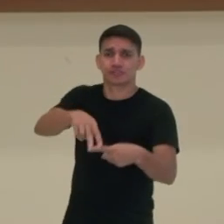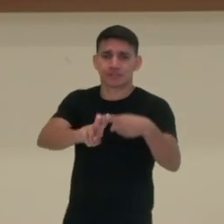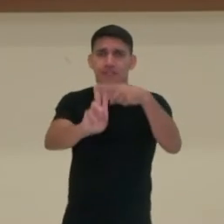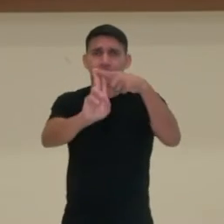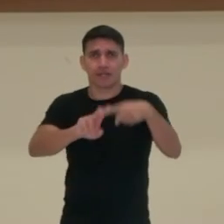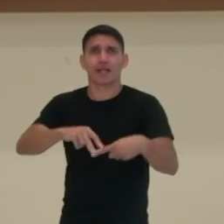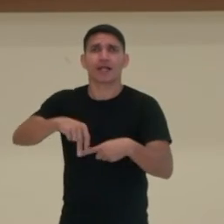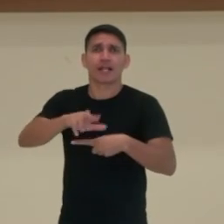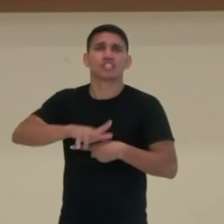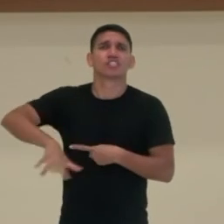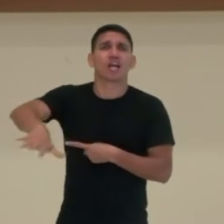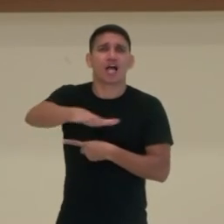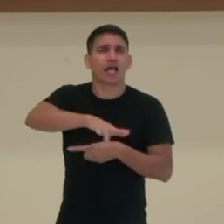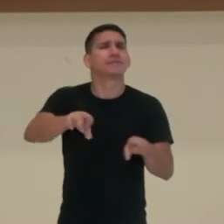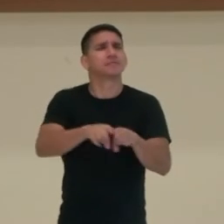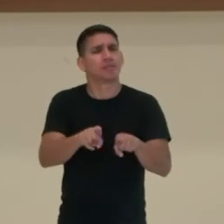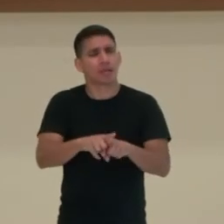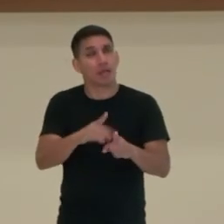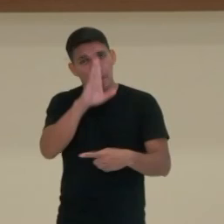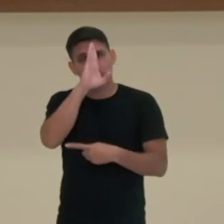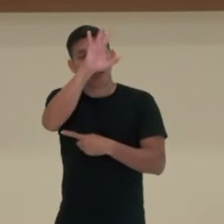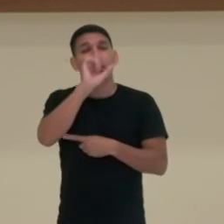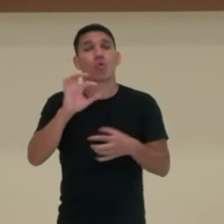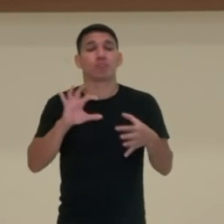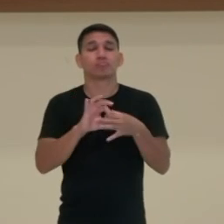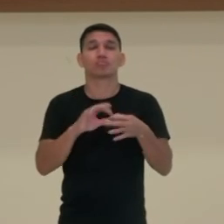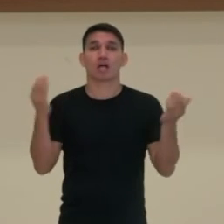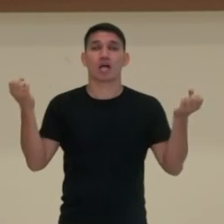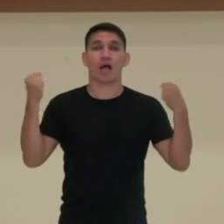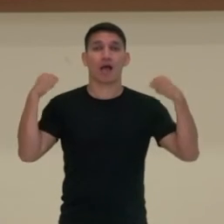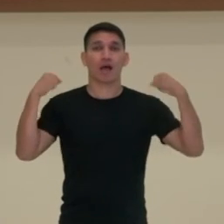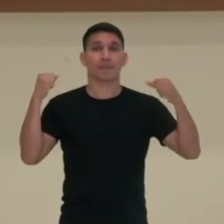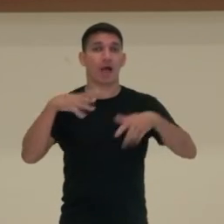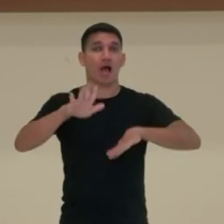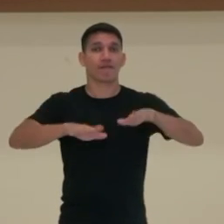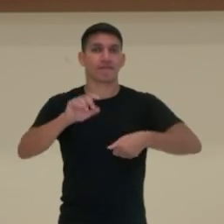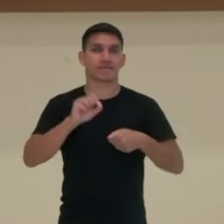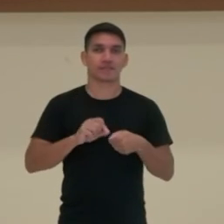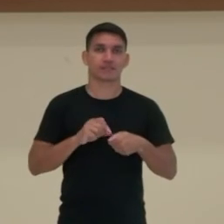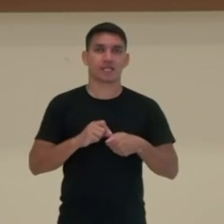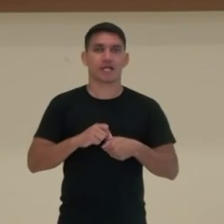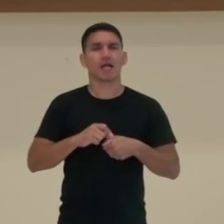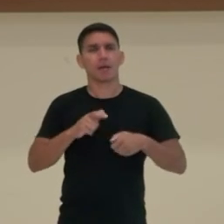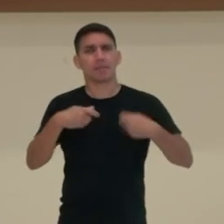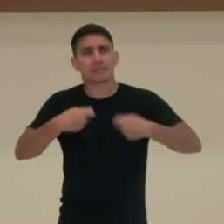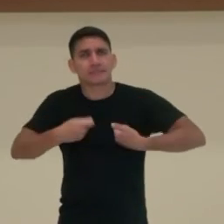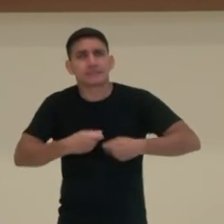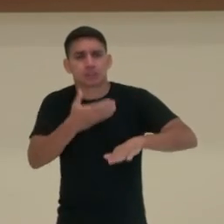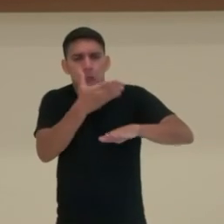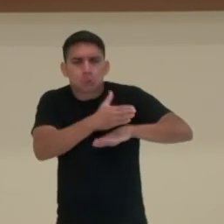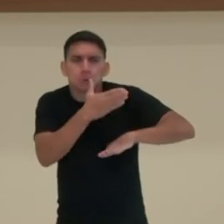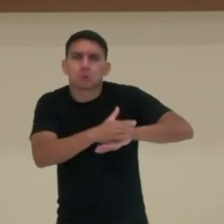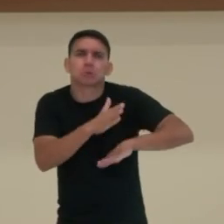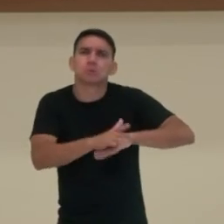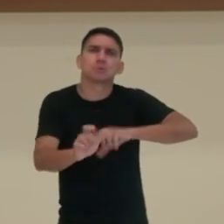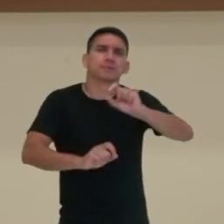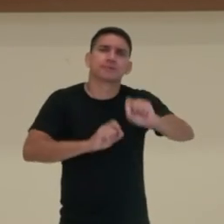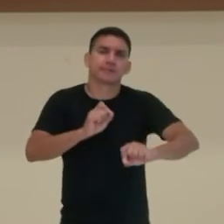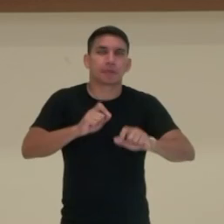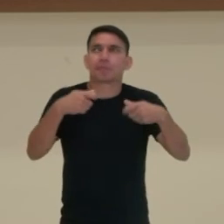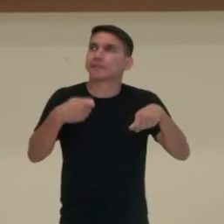a ginástica de academia, né, em que você vai fazer, por exemplo, um exercício, que você precisa, por